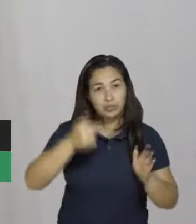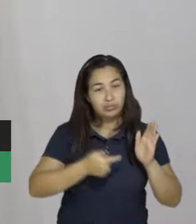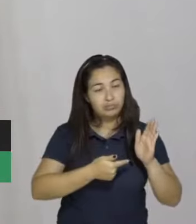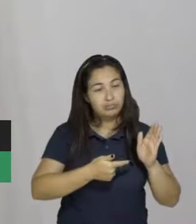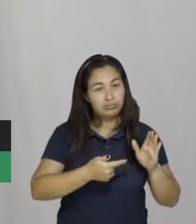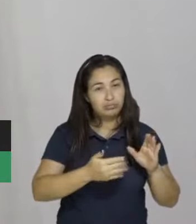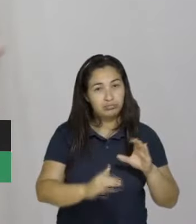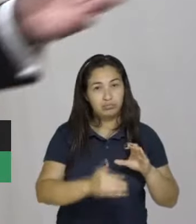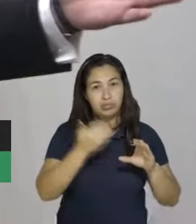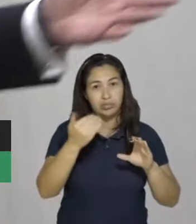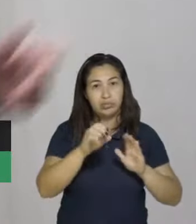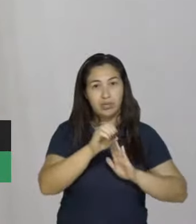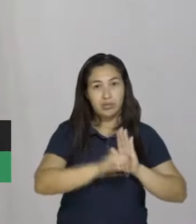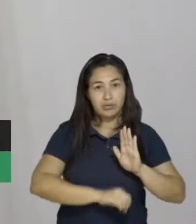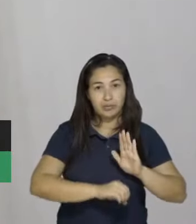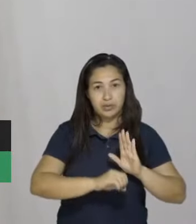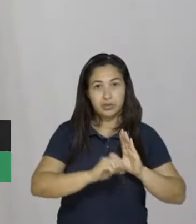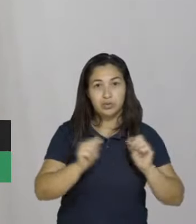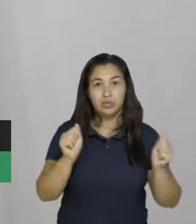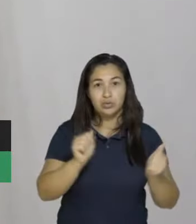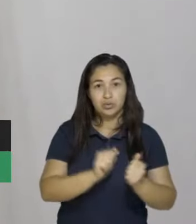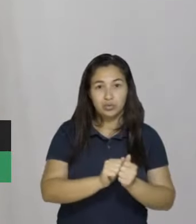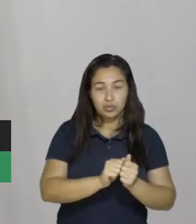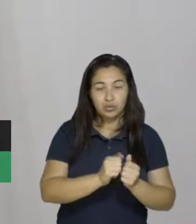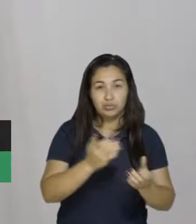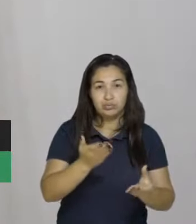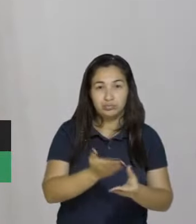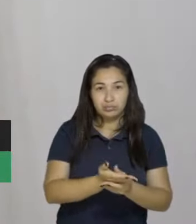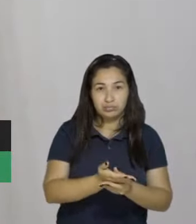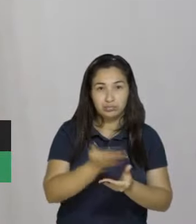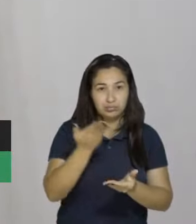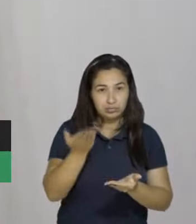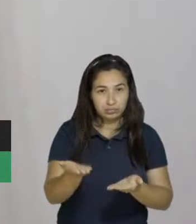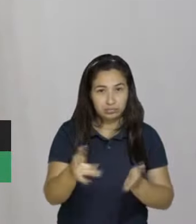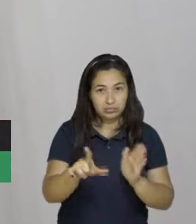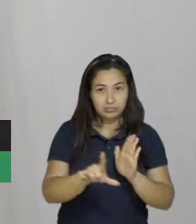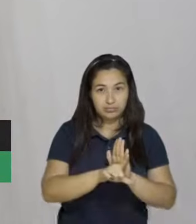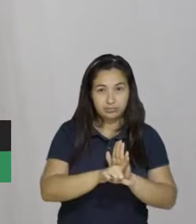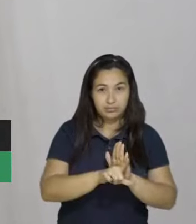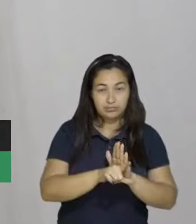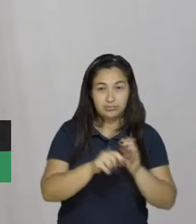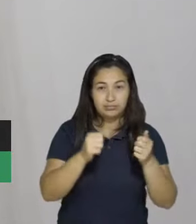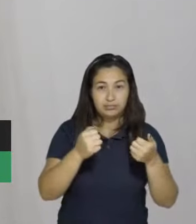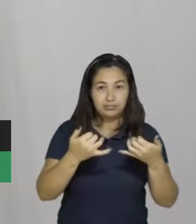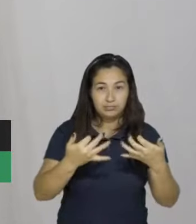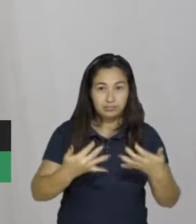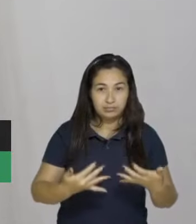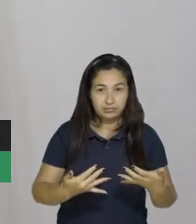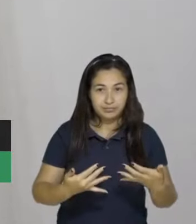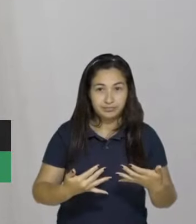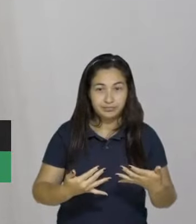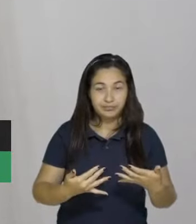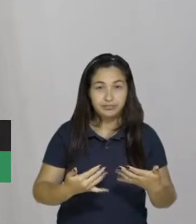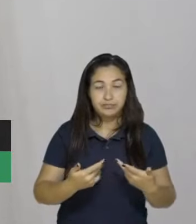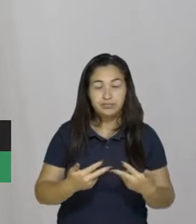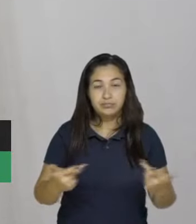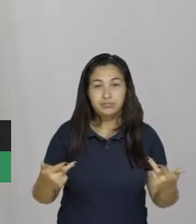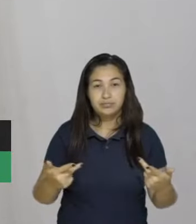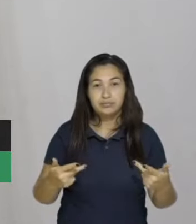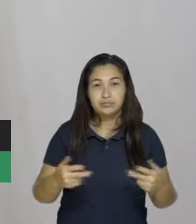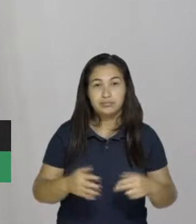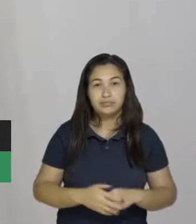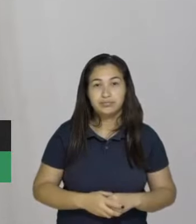ofício, que está juntado ao protocolo da lei, que diz, diante de outras coisas, o seguinte: